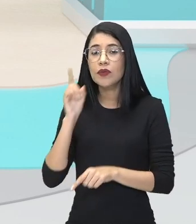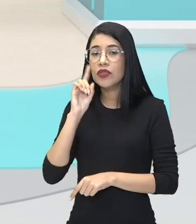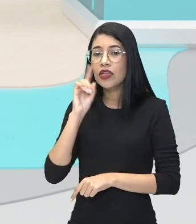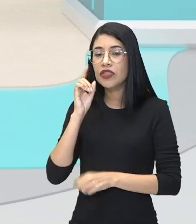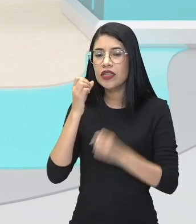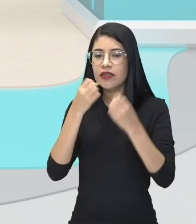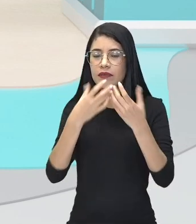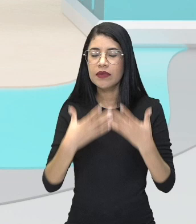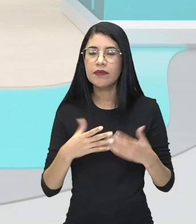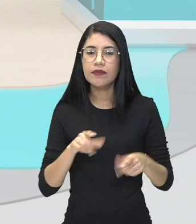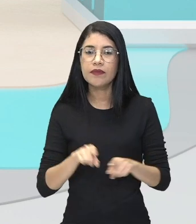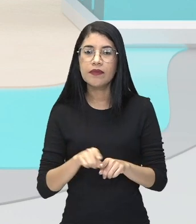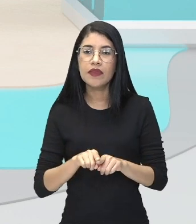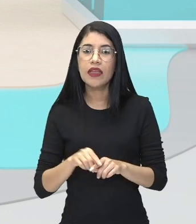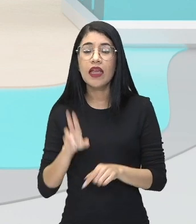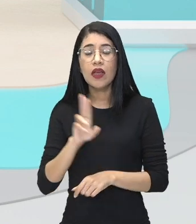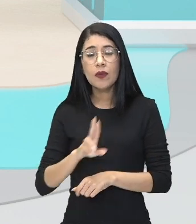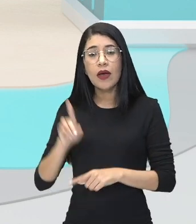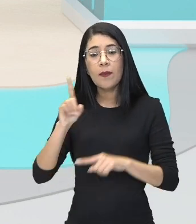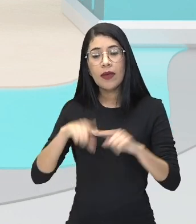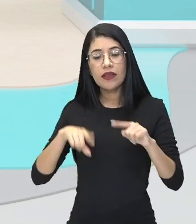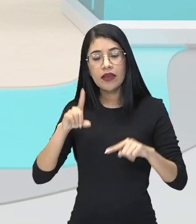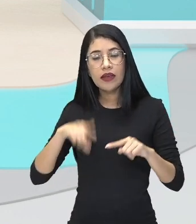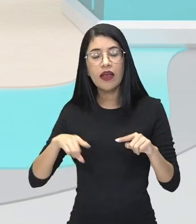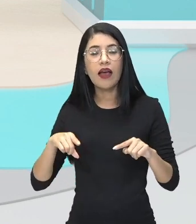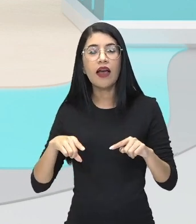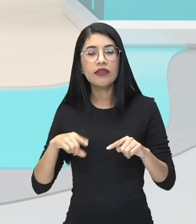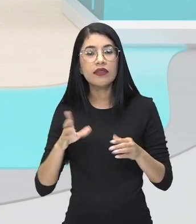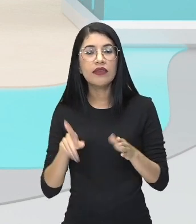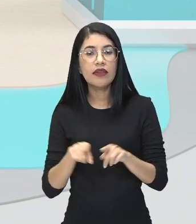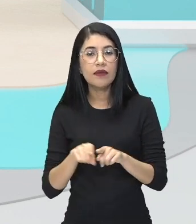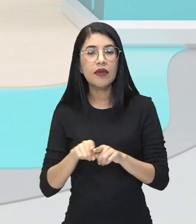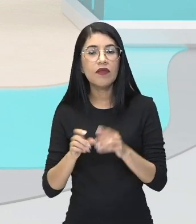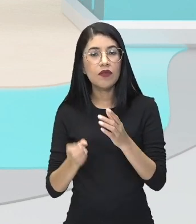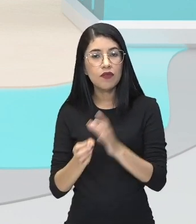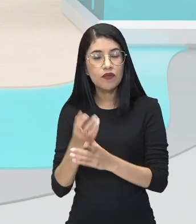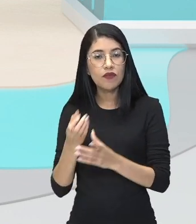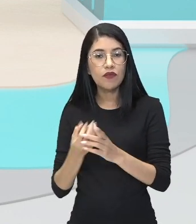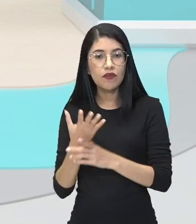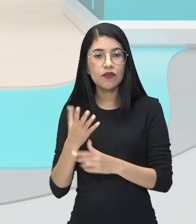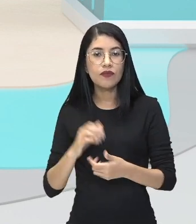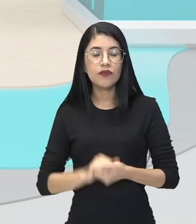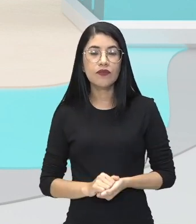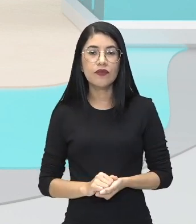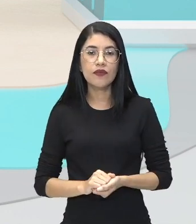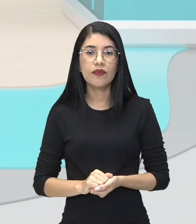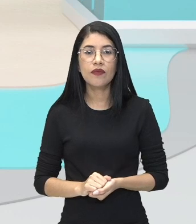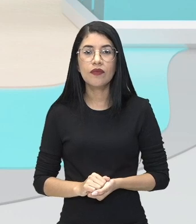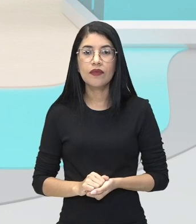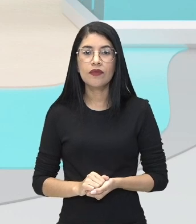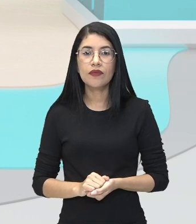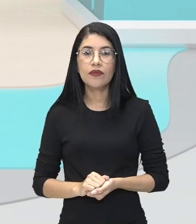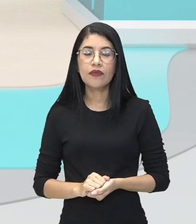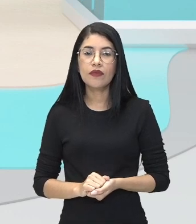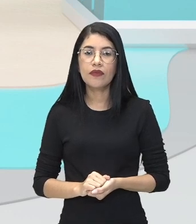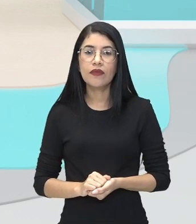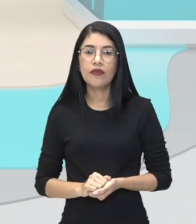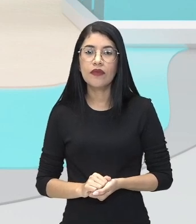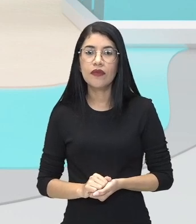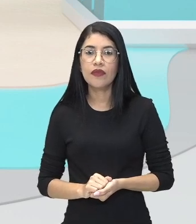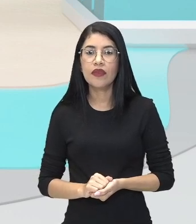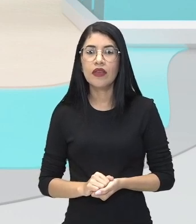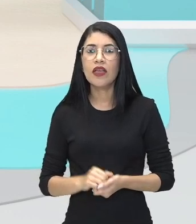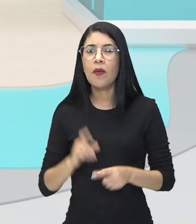Os utensílios começaram a ser mais utilizados, ele já utilizava, vamos dizer, utensílios